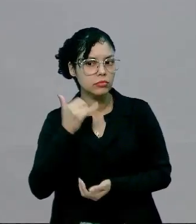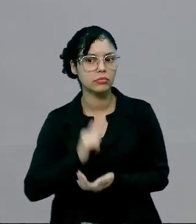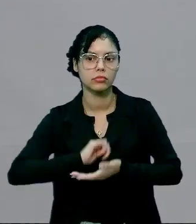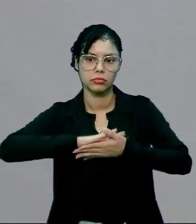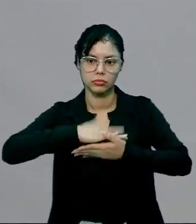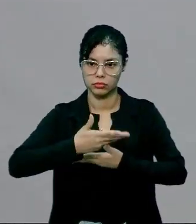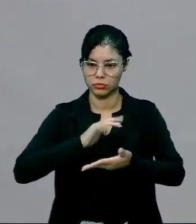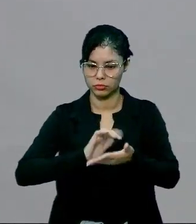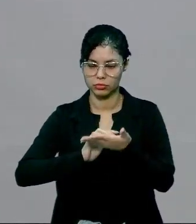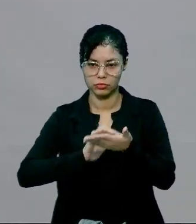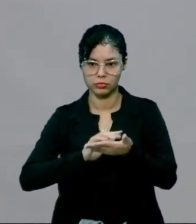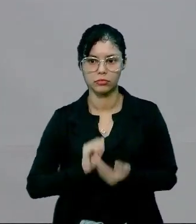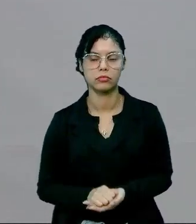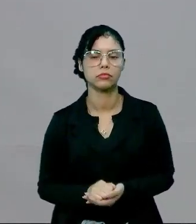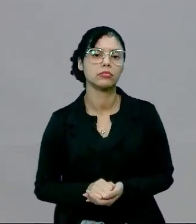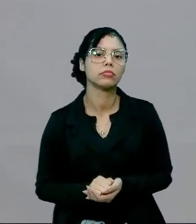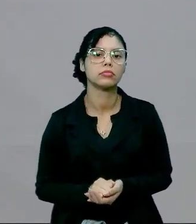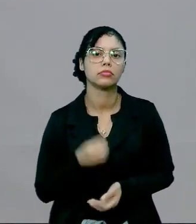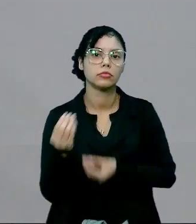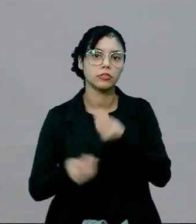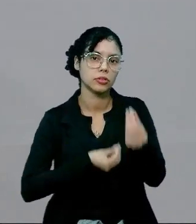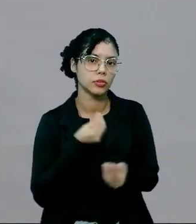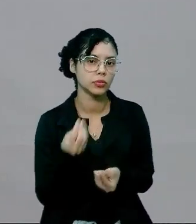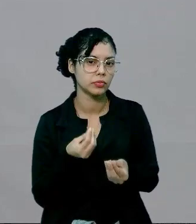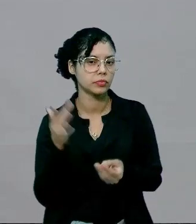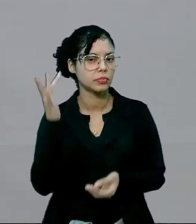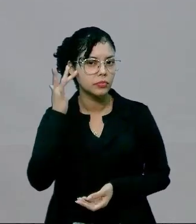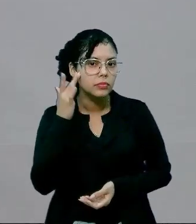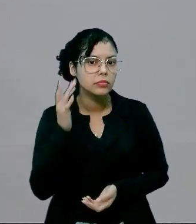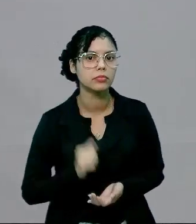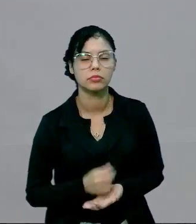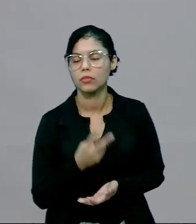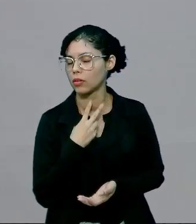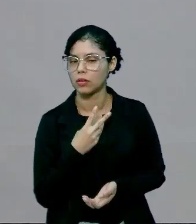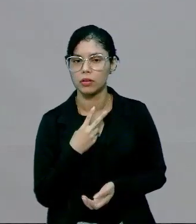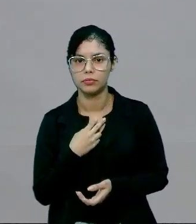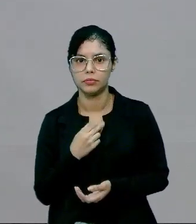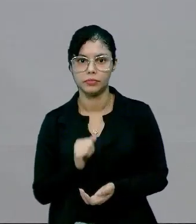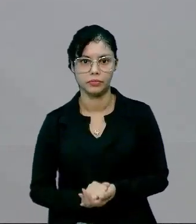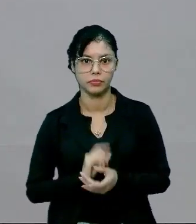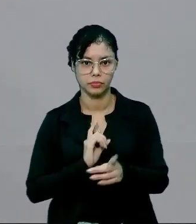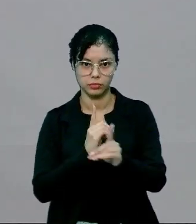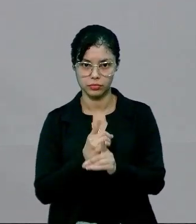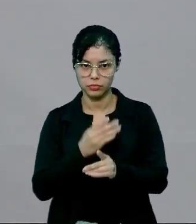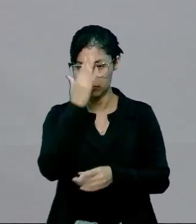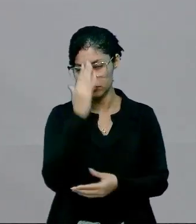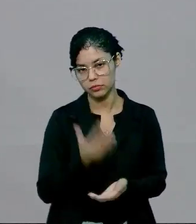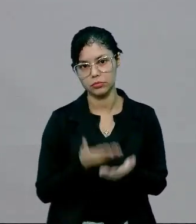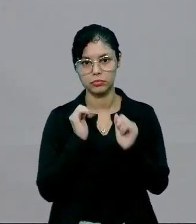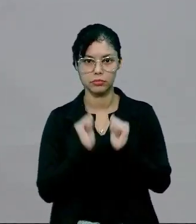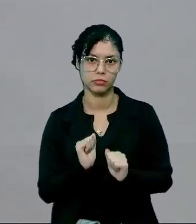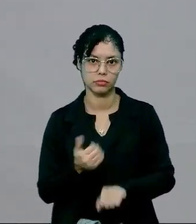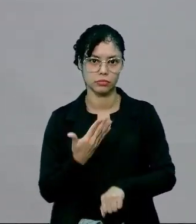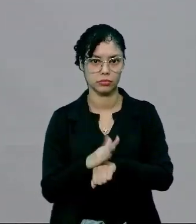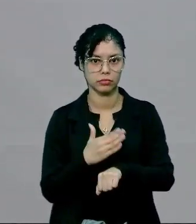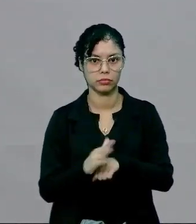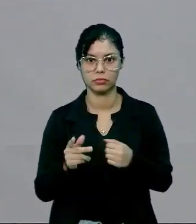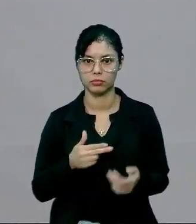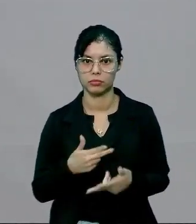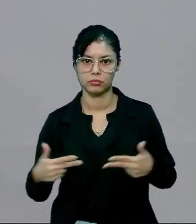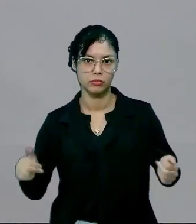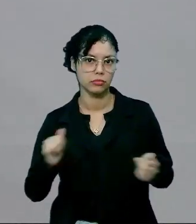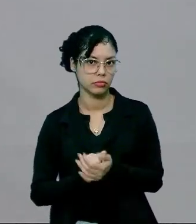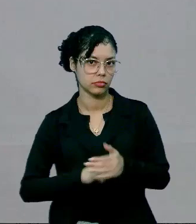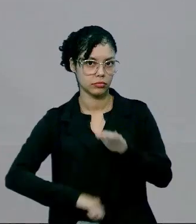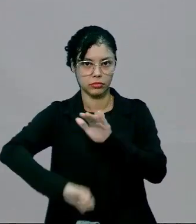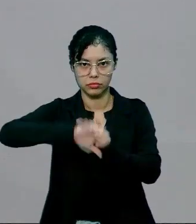do notebook, enfim. Então, como elas acham que elas não podem ser rastreadas, elas acreditam que podem praticar qualquer tipo